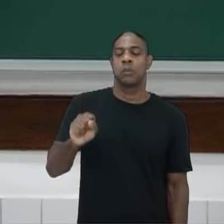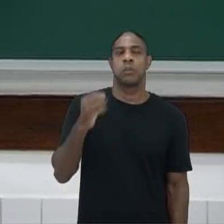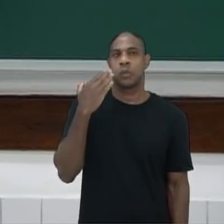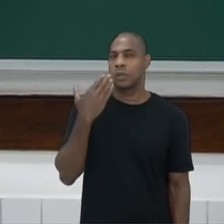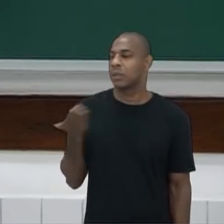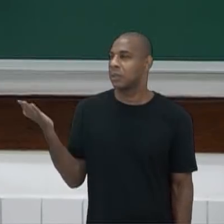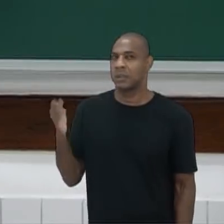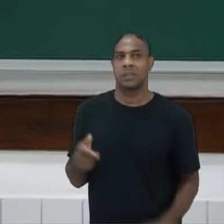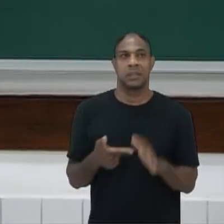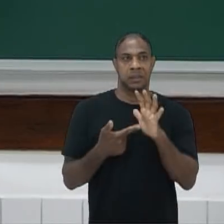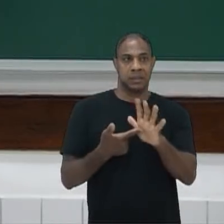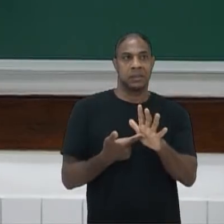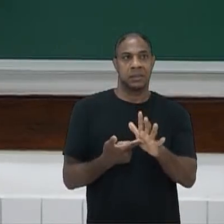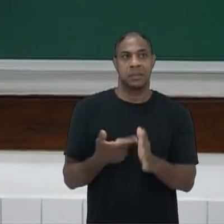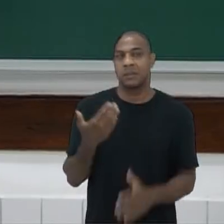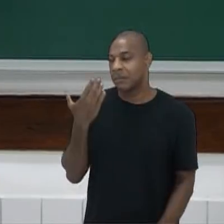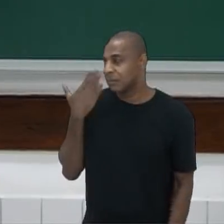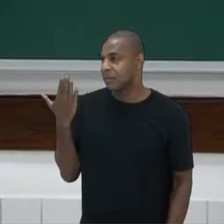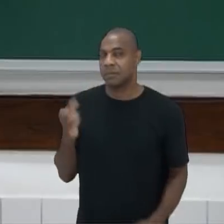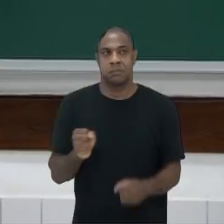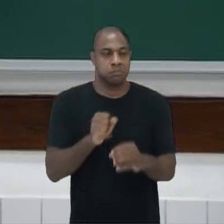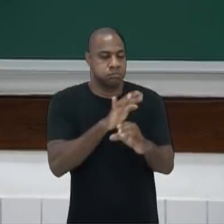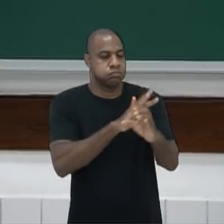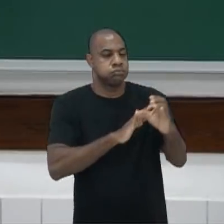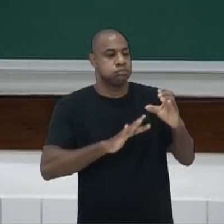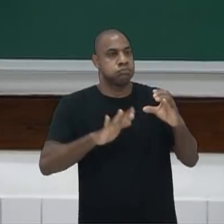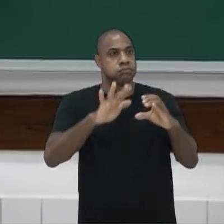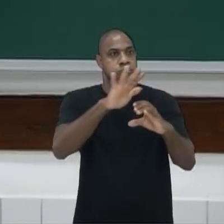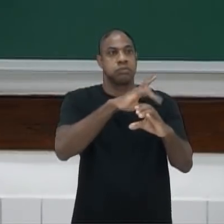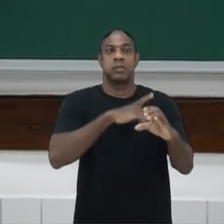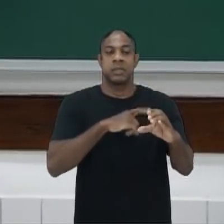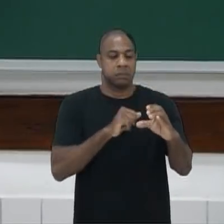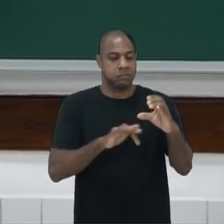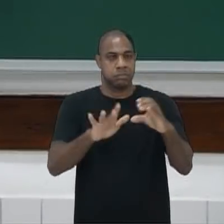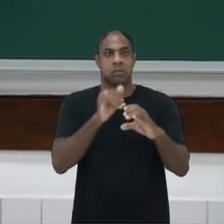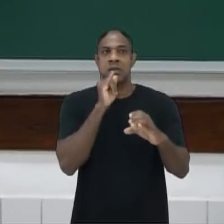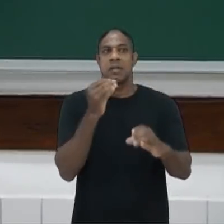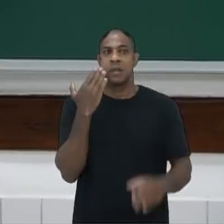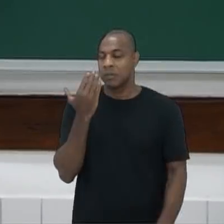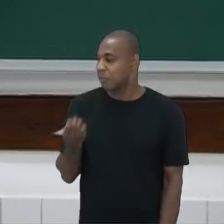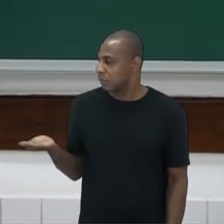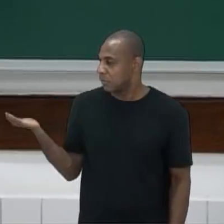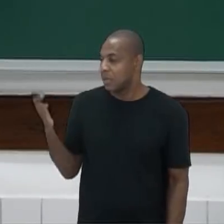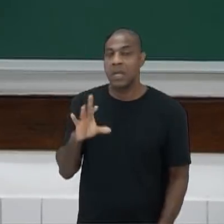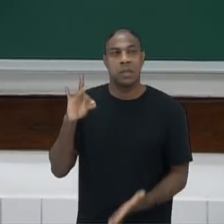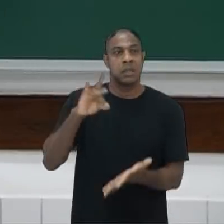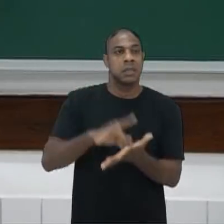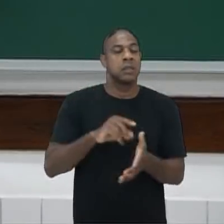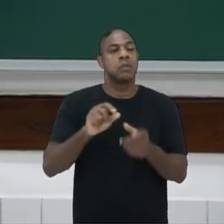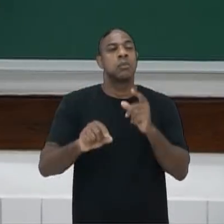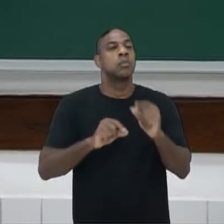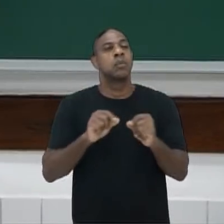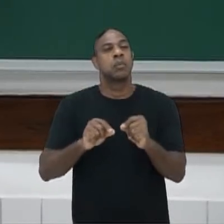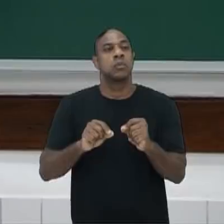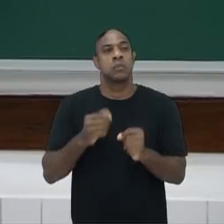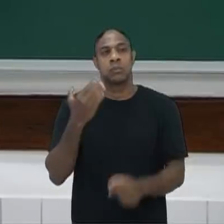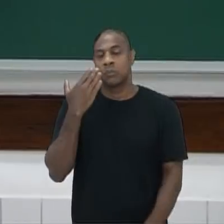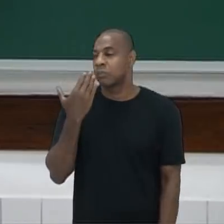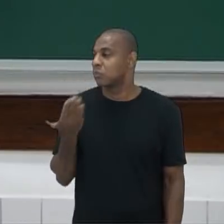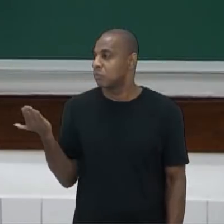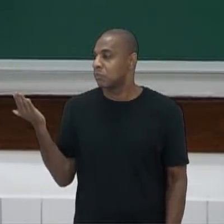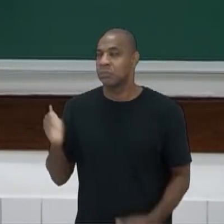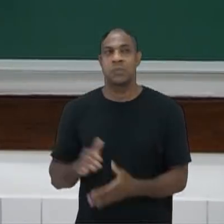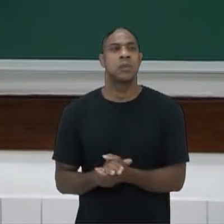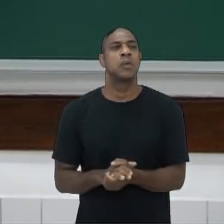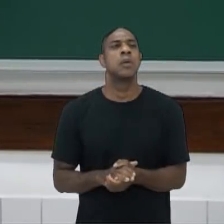nosso modelo. Os lisossomos são organelas membranosas que são originadas do complexo golgiense. Qual